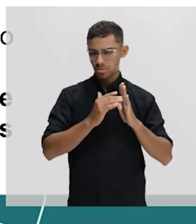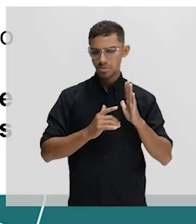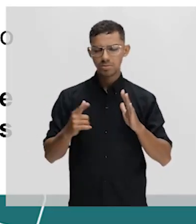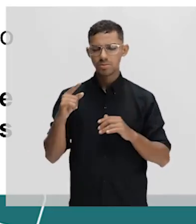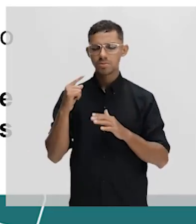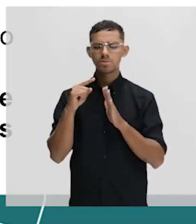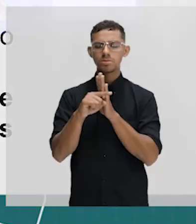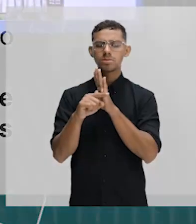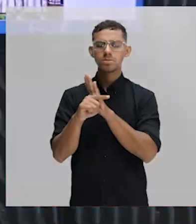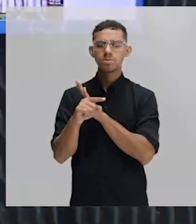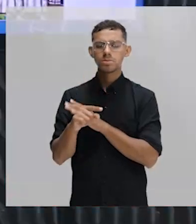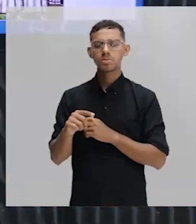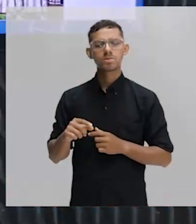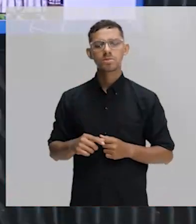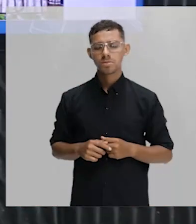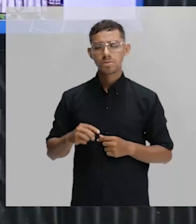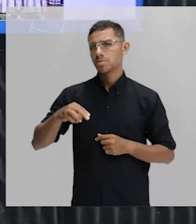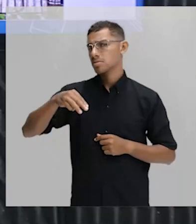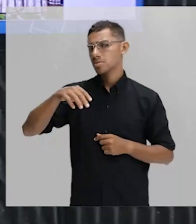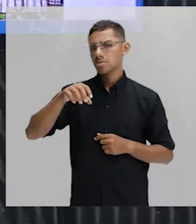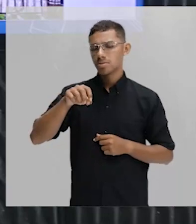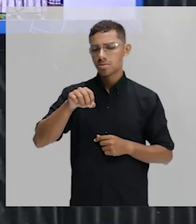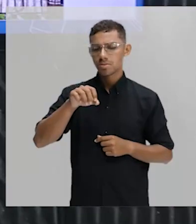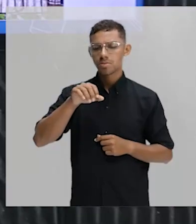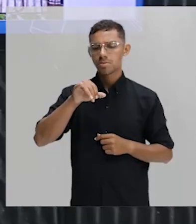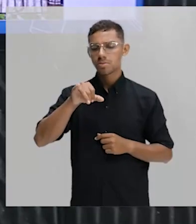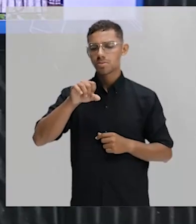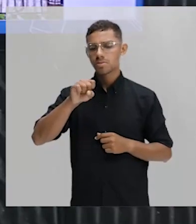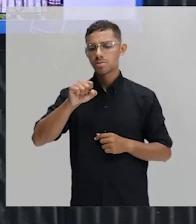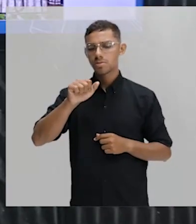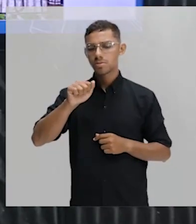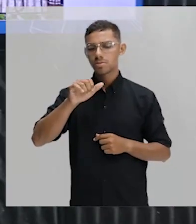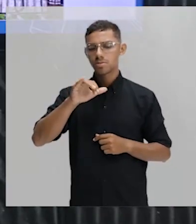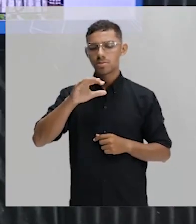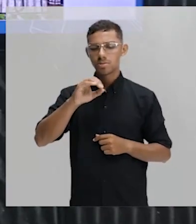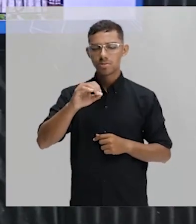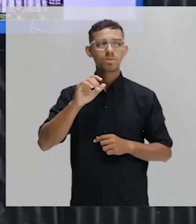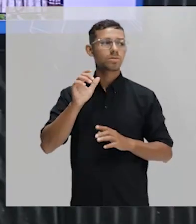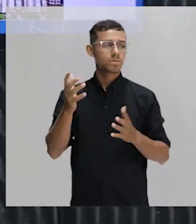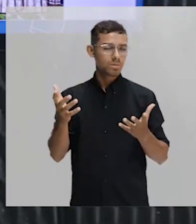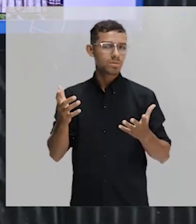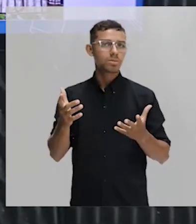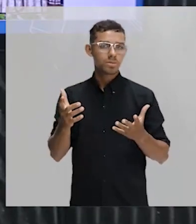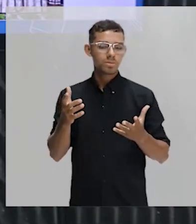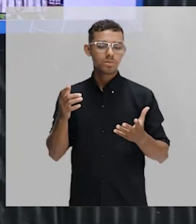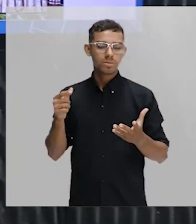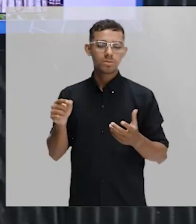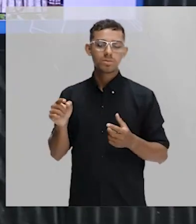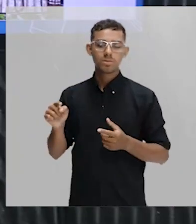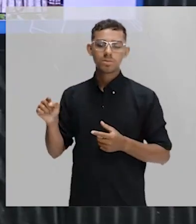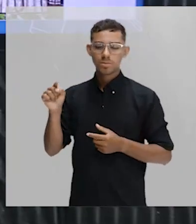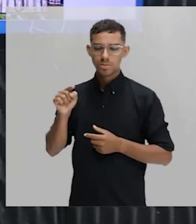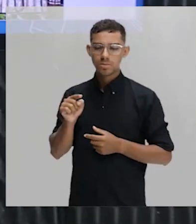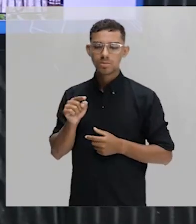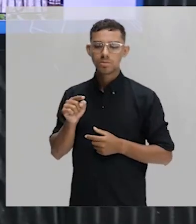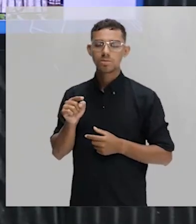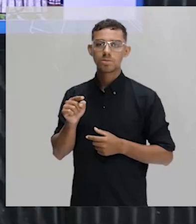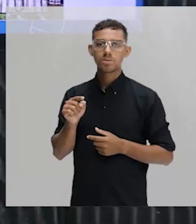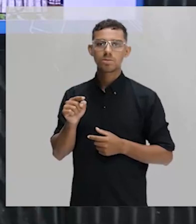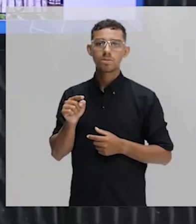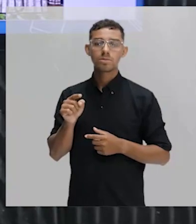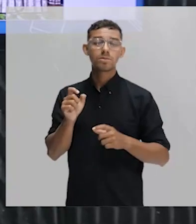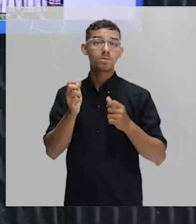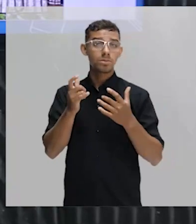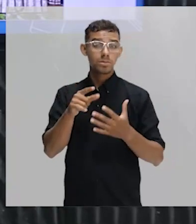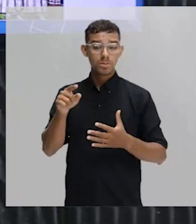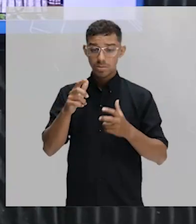podem perguntar, mas professor, o mosaico não é desse jeito? Olhem bem, olha o tamanho dos olhos da criança. É uma bugalha de olho, menino, que não é pouco. E eu estou brincando sobre isso para